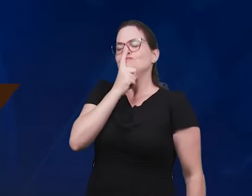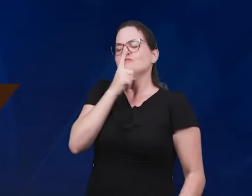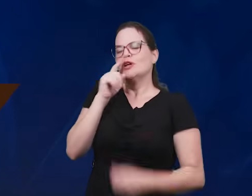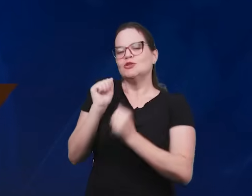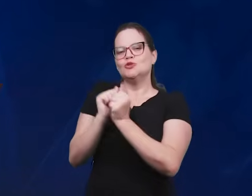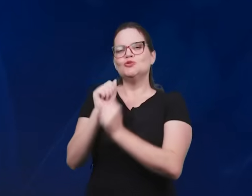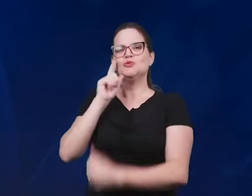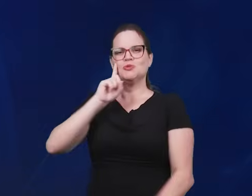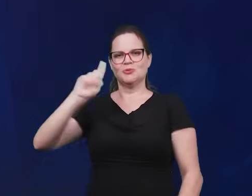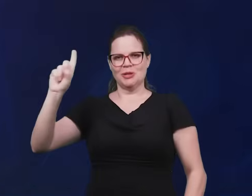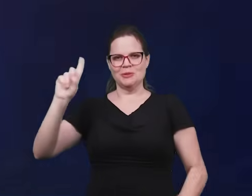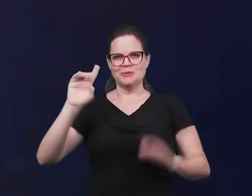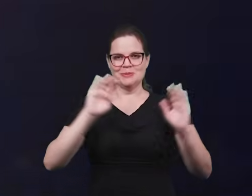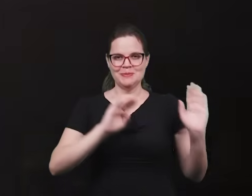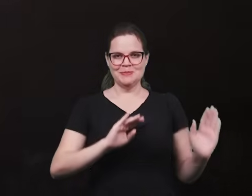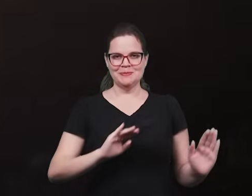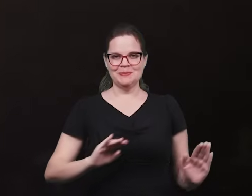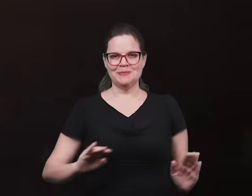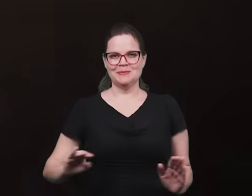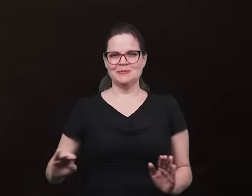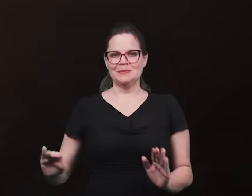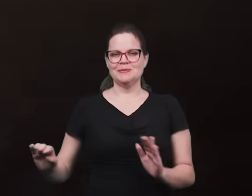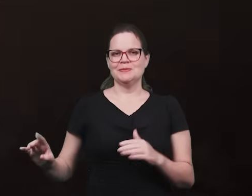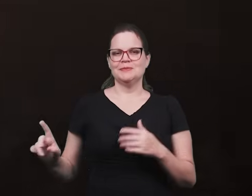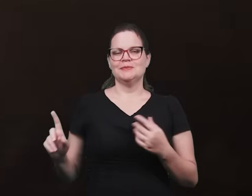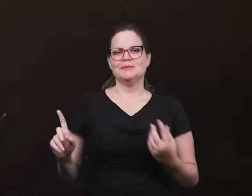de Deus.